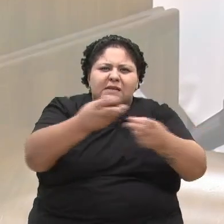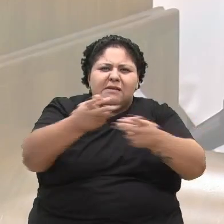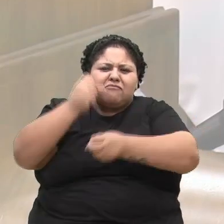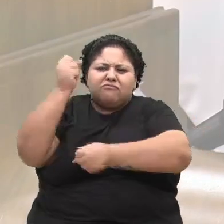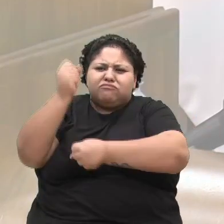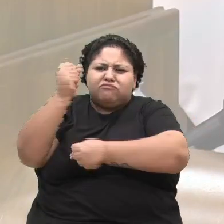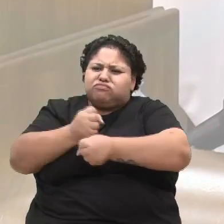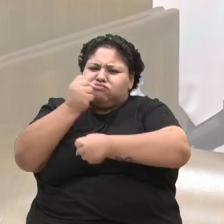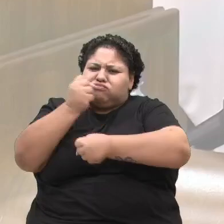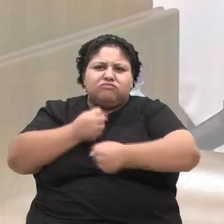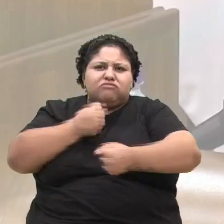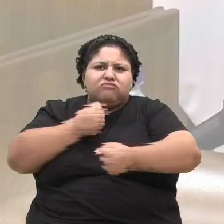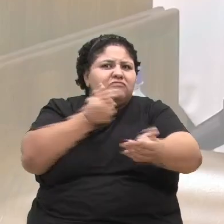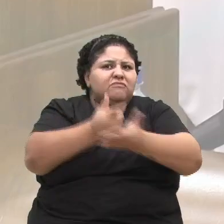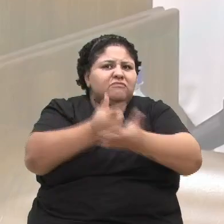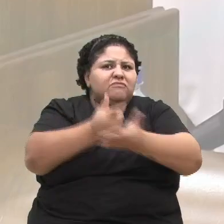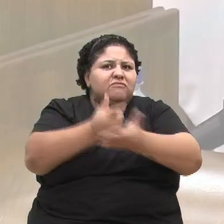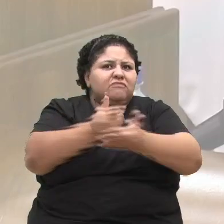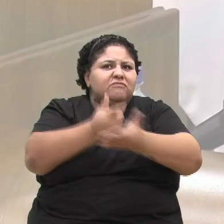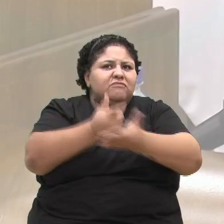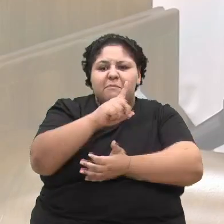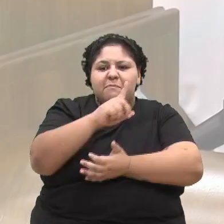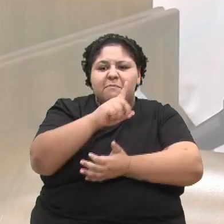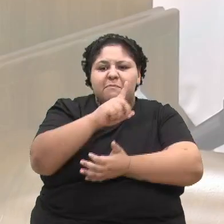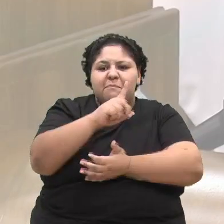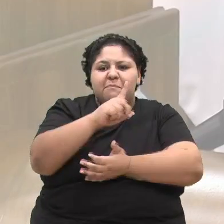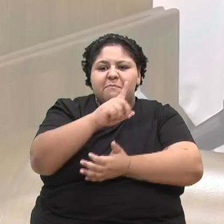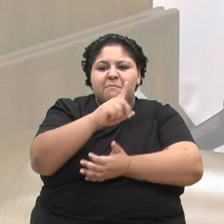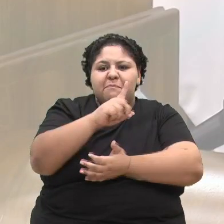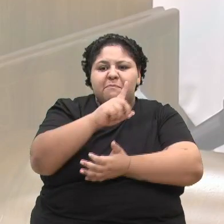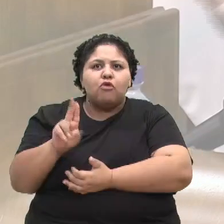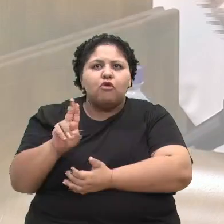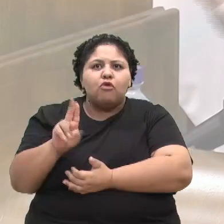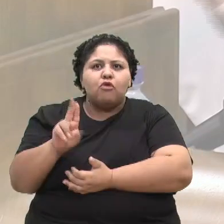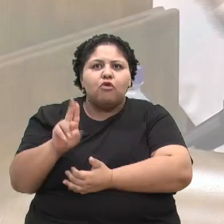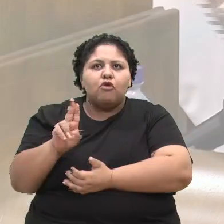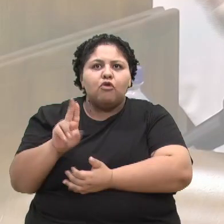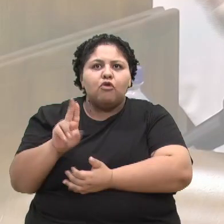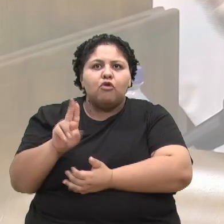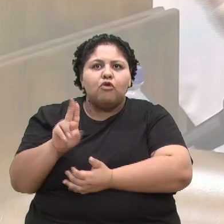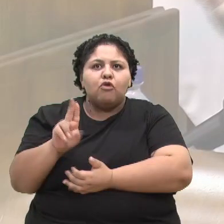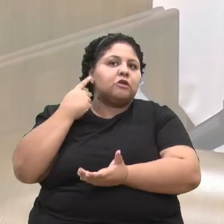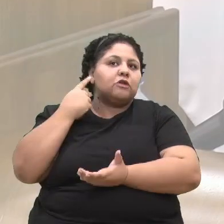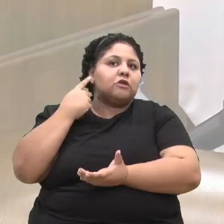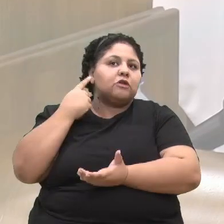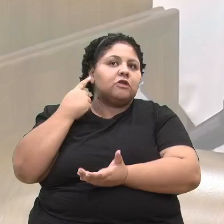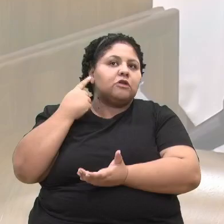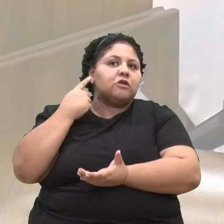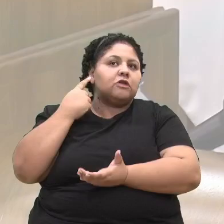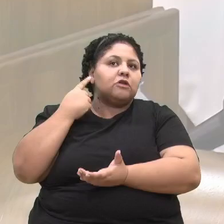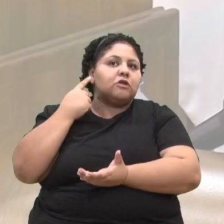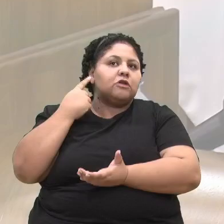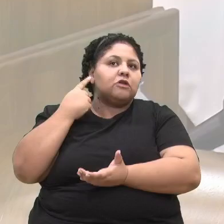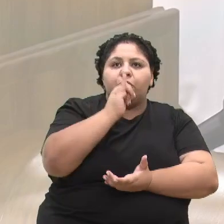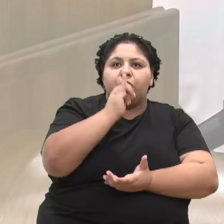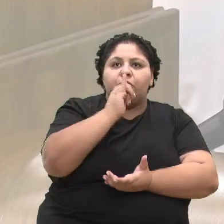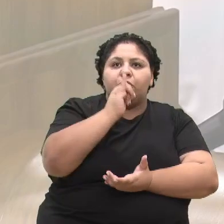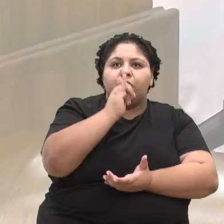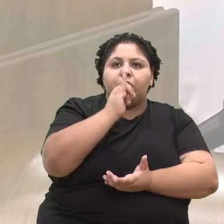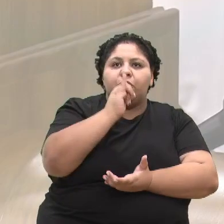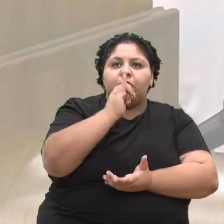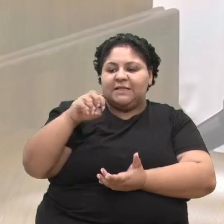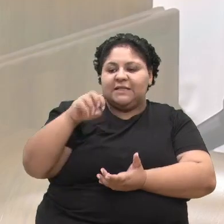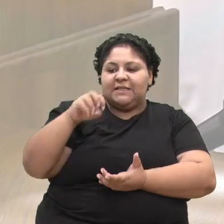não pagam, porque está incluído no IPTU, não pagam a coleta de lixo. Eu cito o Centenário, por exemplo, que estamos fazendo de tudo para